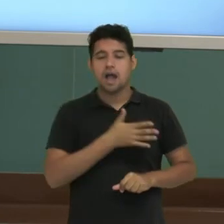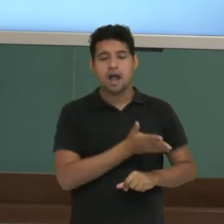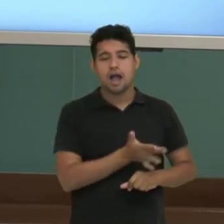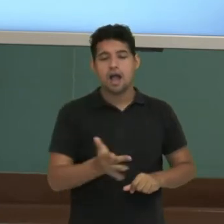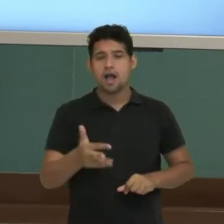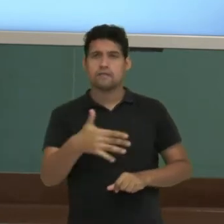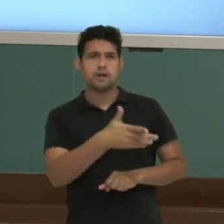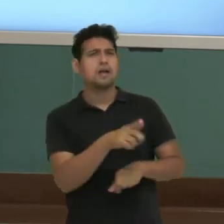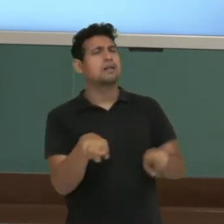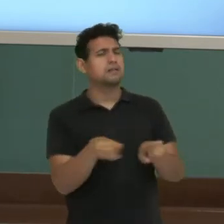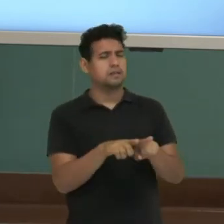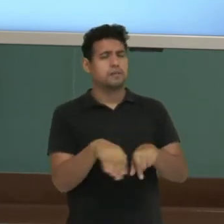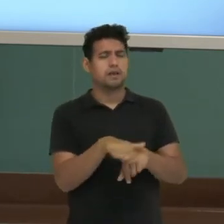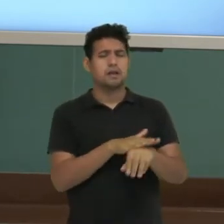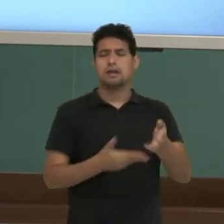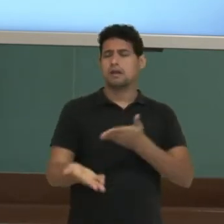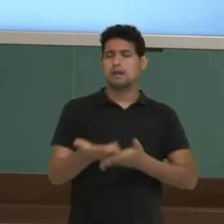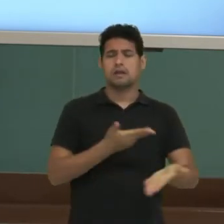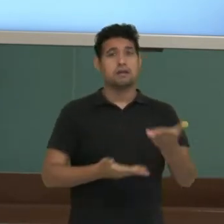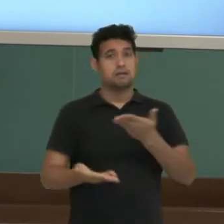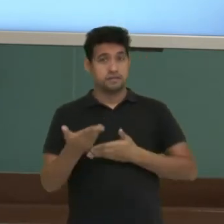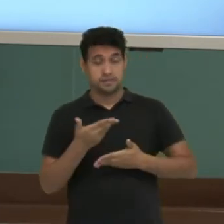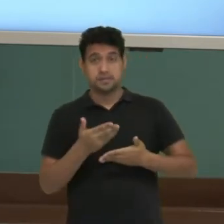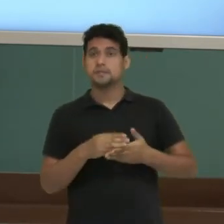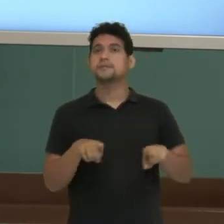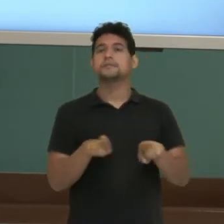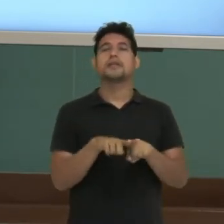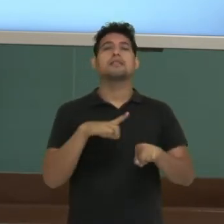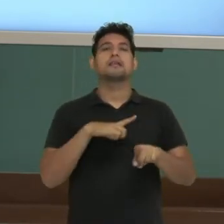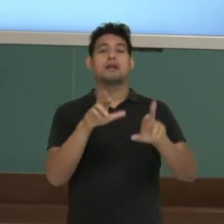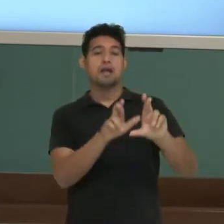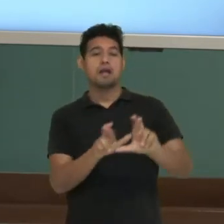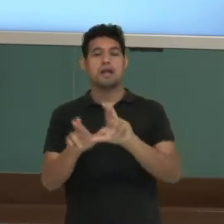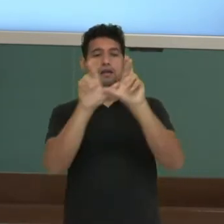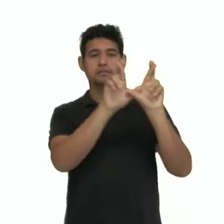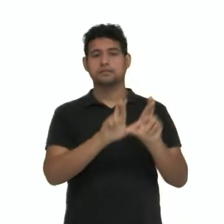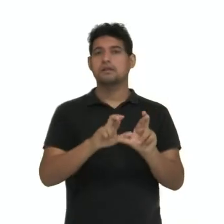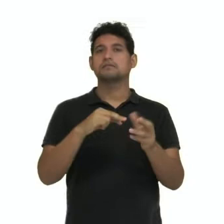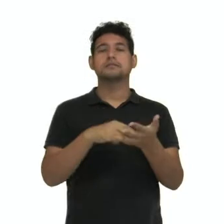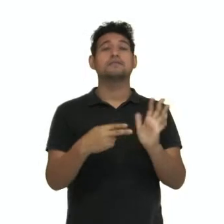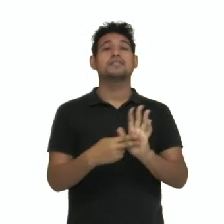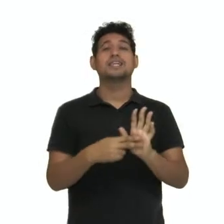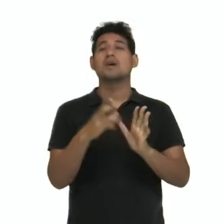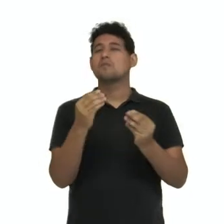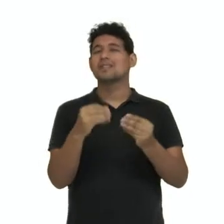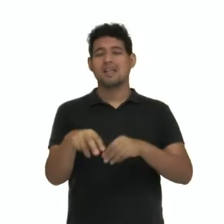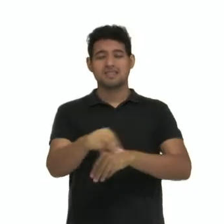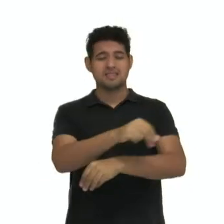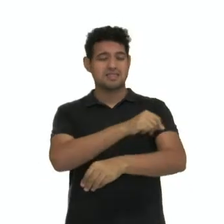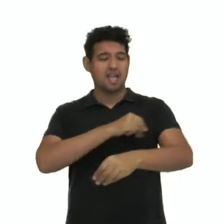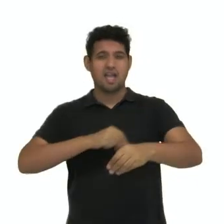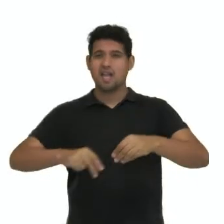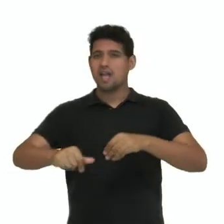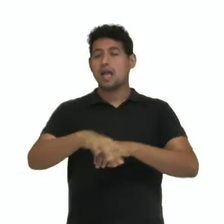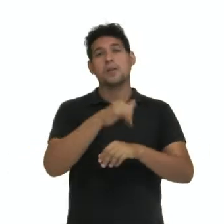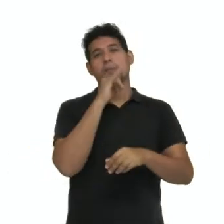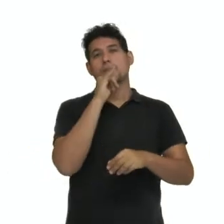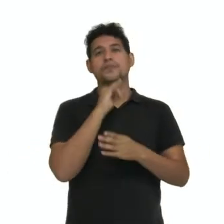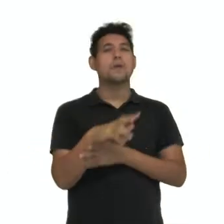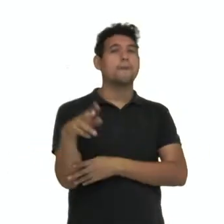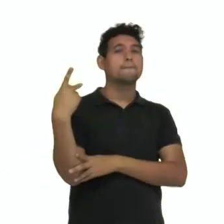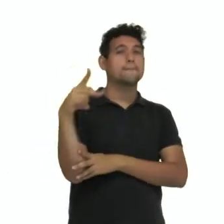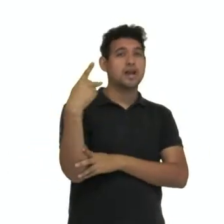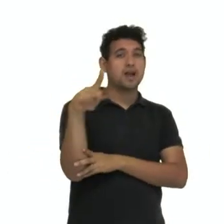é discutível. Por quê? Porque nós temos as regiões que são ladeadas por terra, é o caso do Paraguai